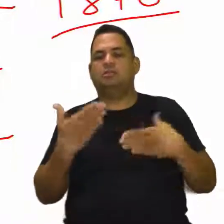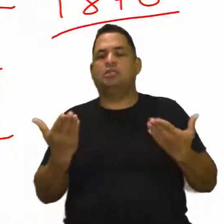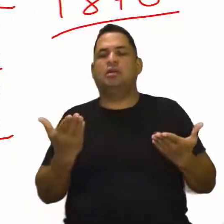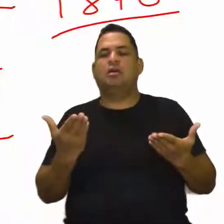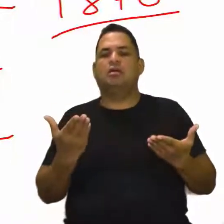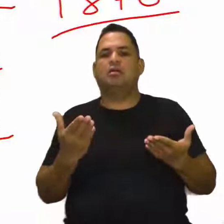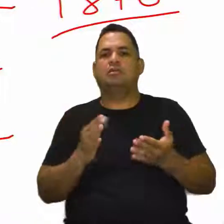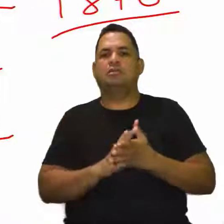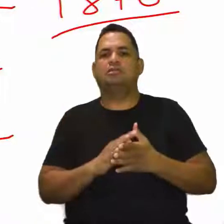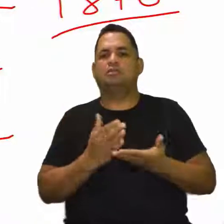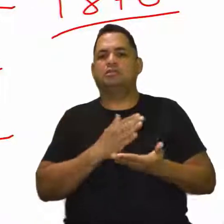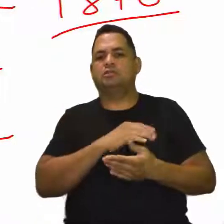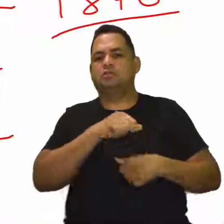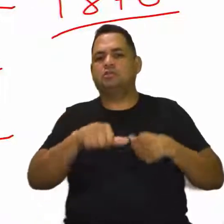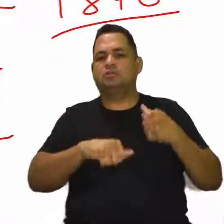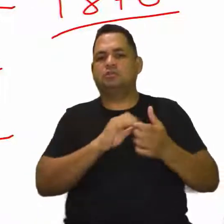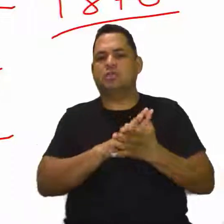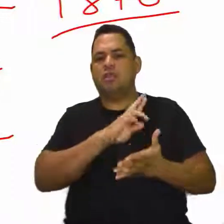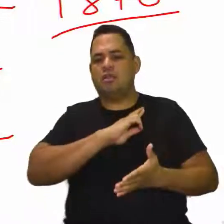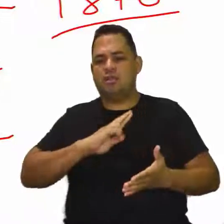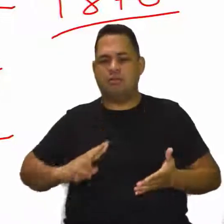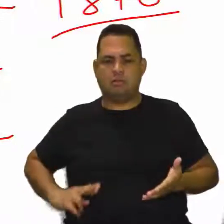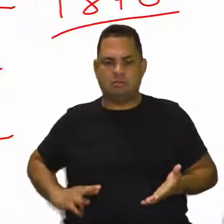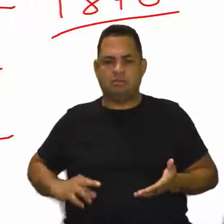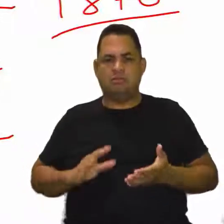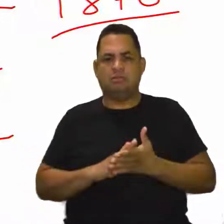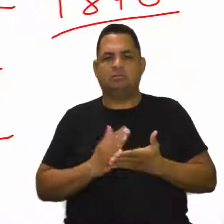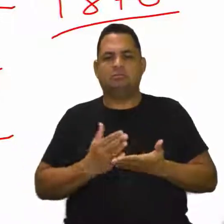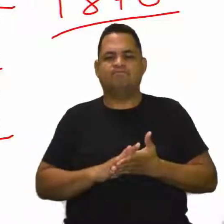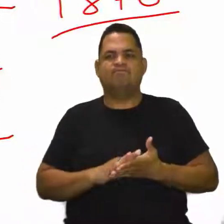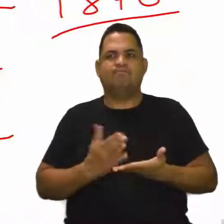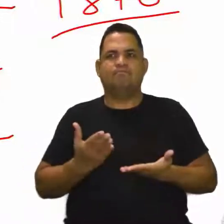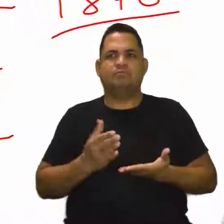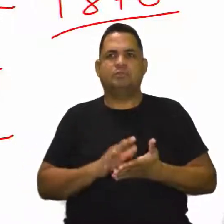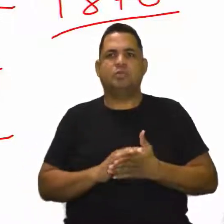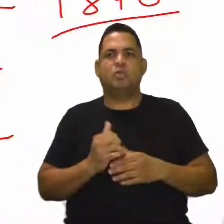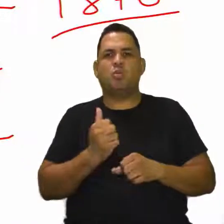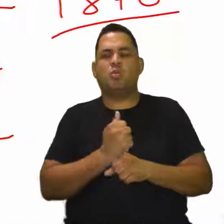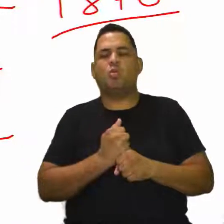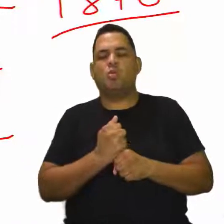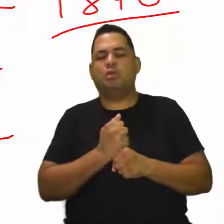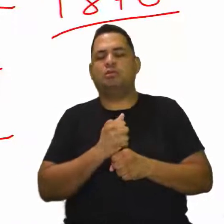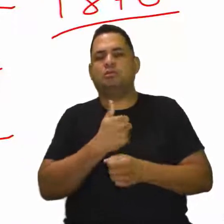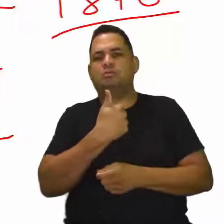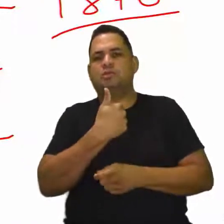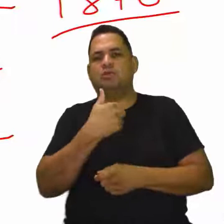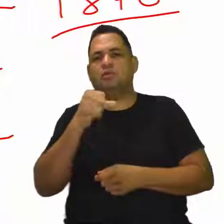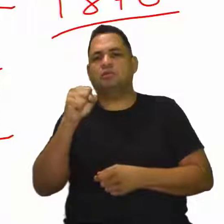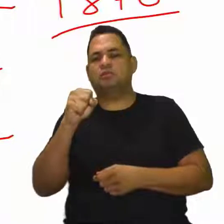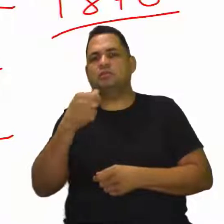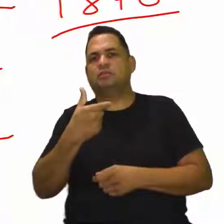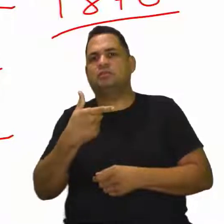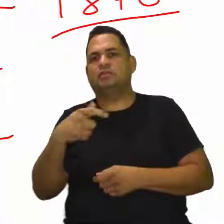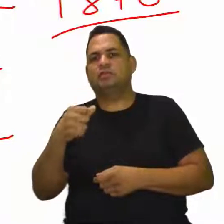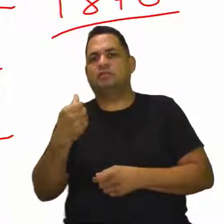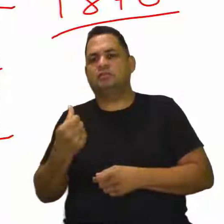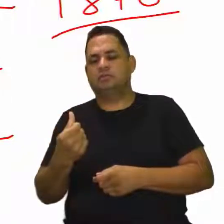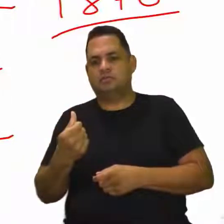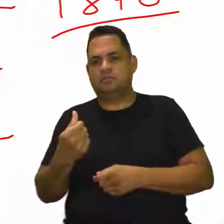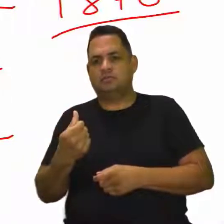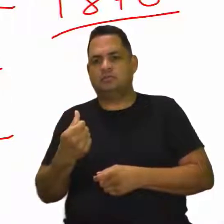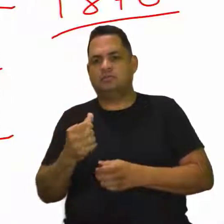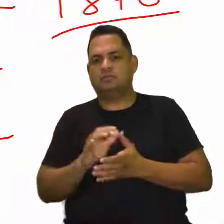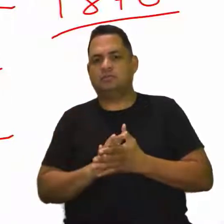república federativa do Uruguai. E isso, me falha a memória, em 1826, o mesmo ano que a Argentina se